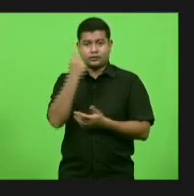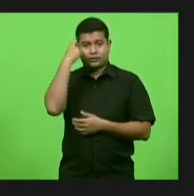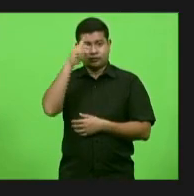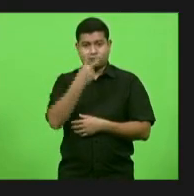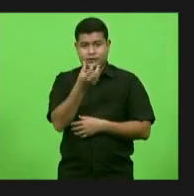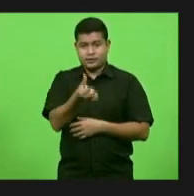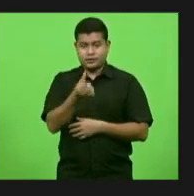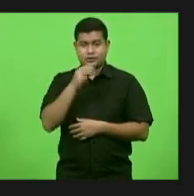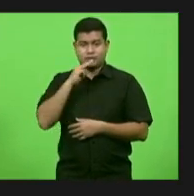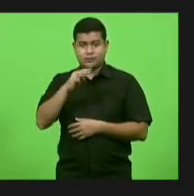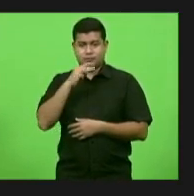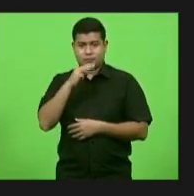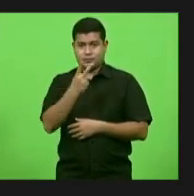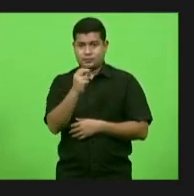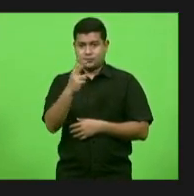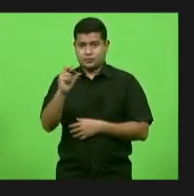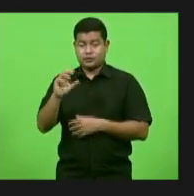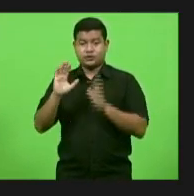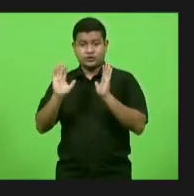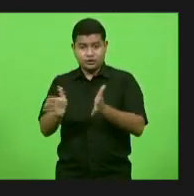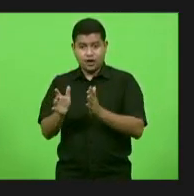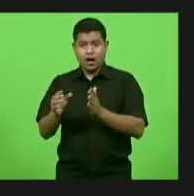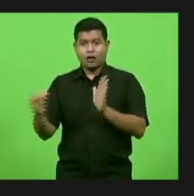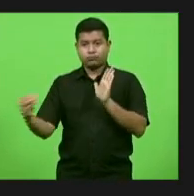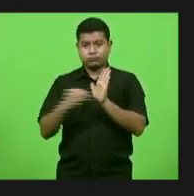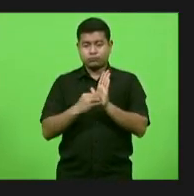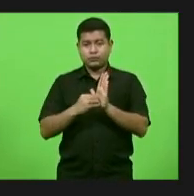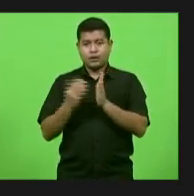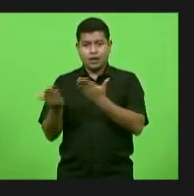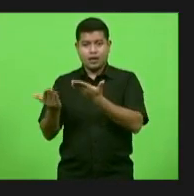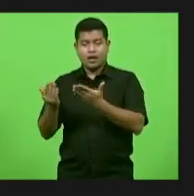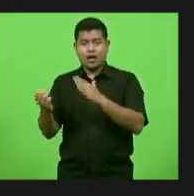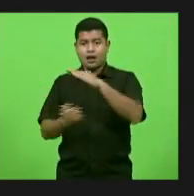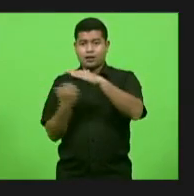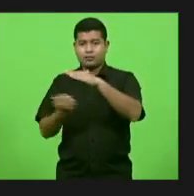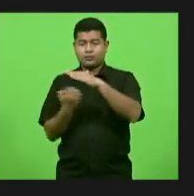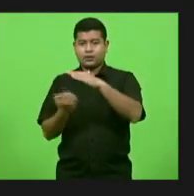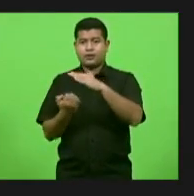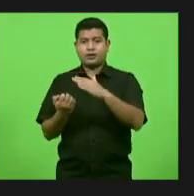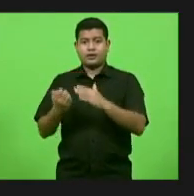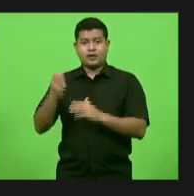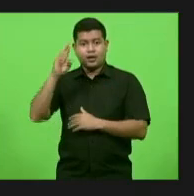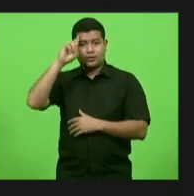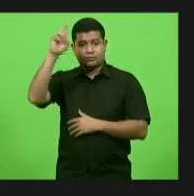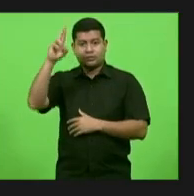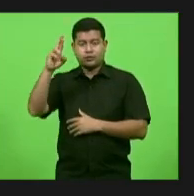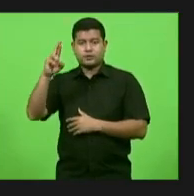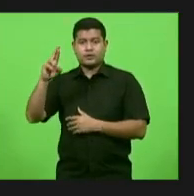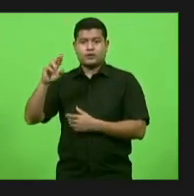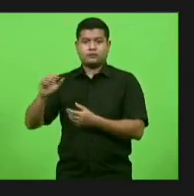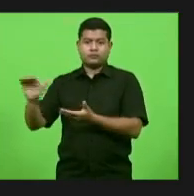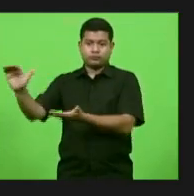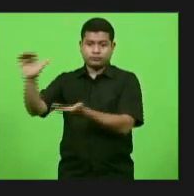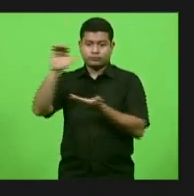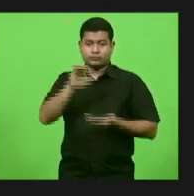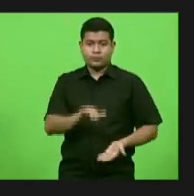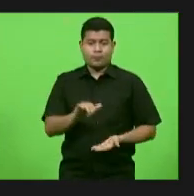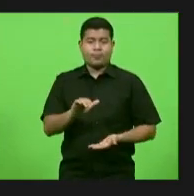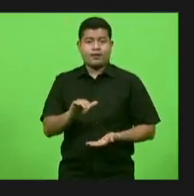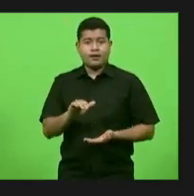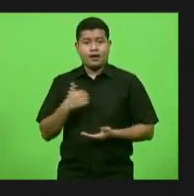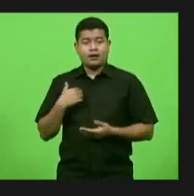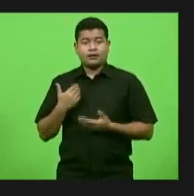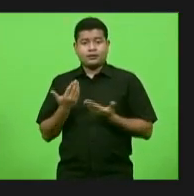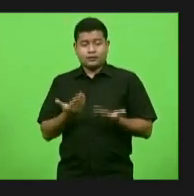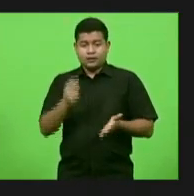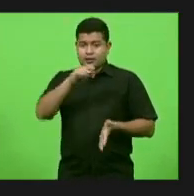já constando a empresa Veiga Med como fornecedora dos ventiladores pulmonares, a qual foi firmada pelo secretário da